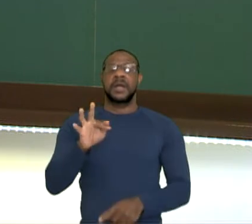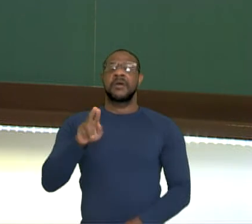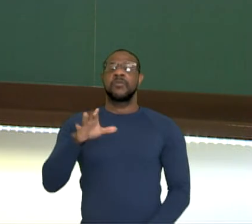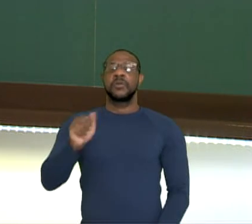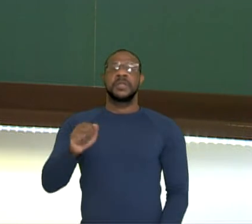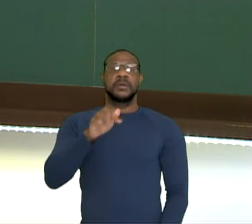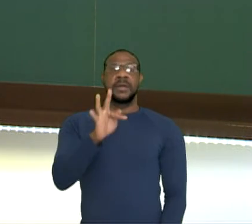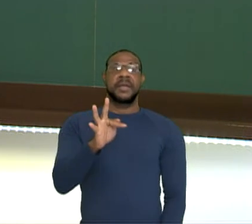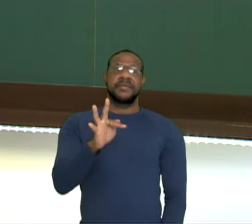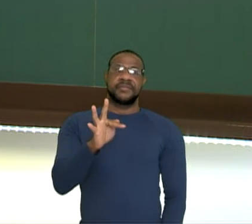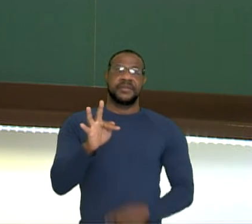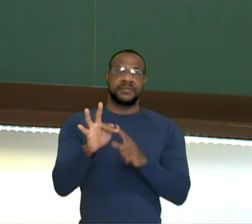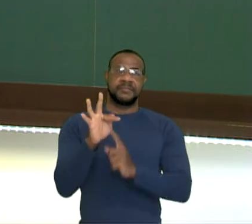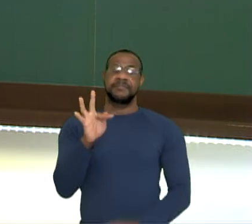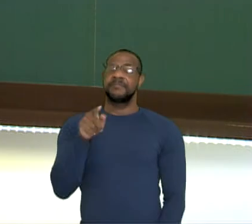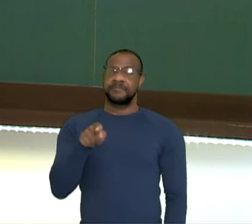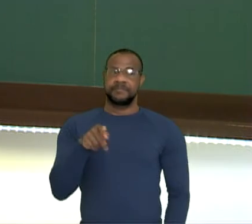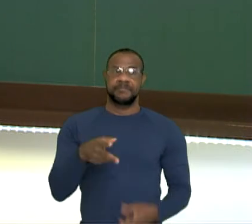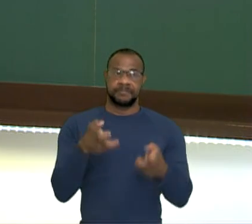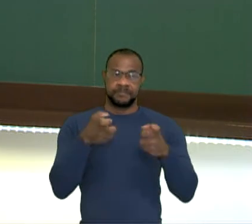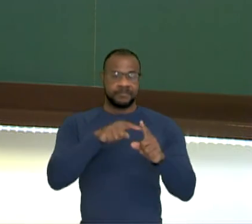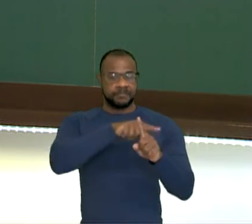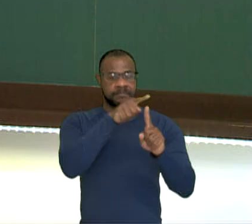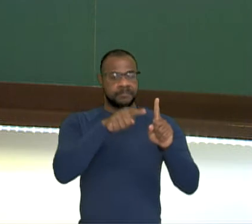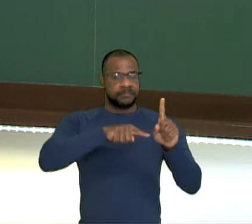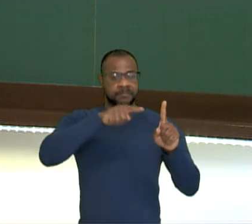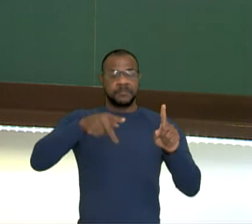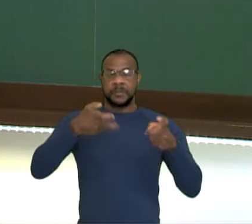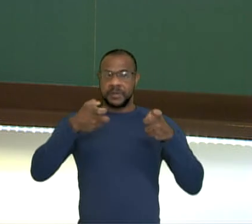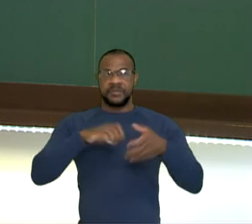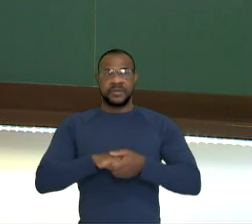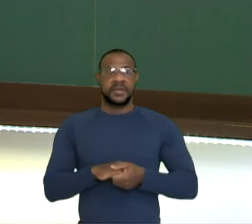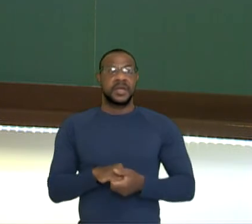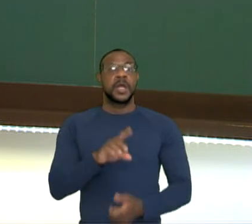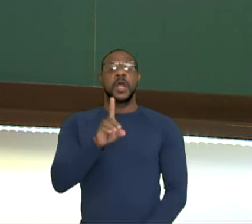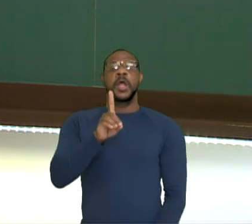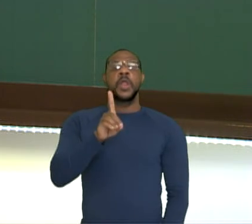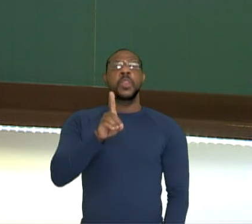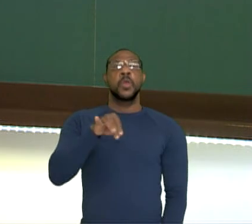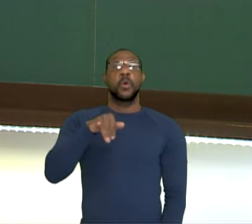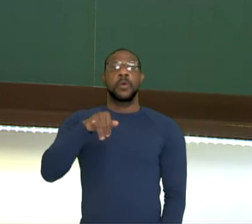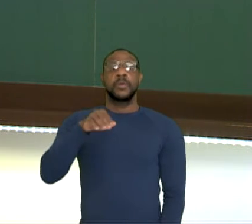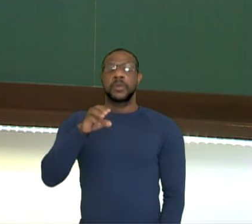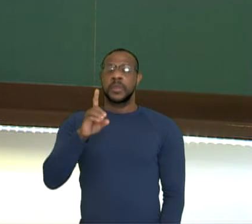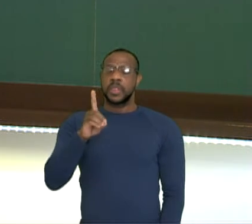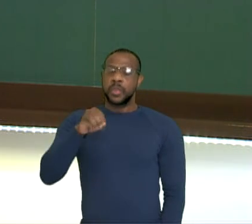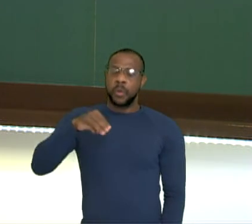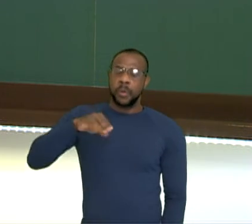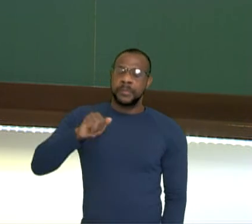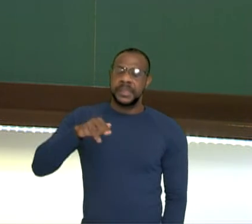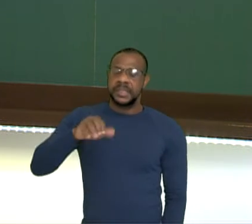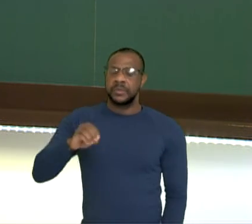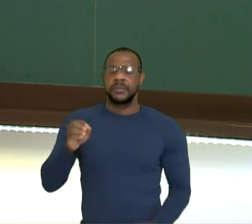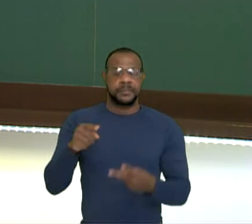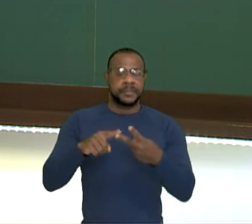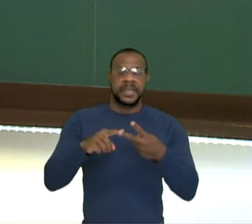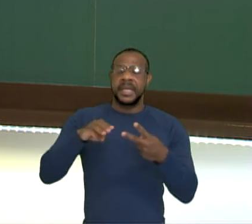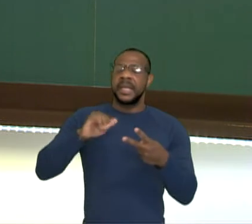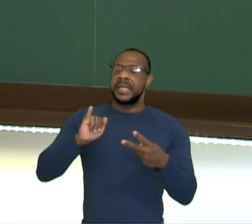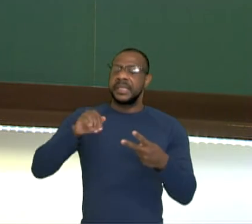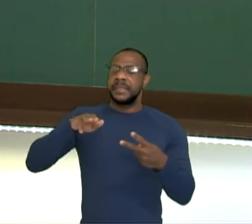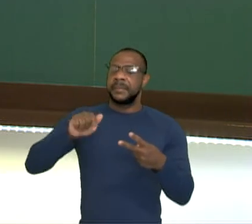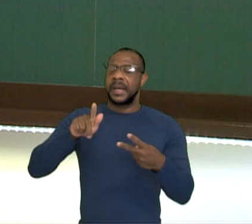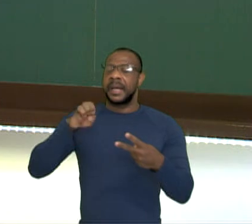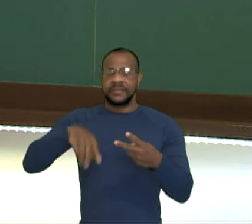né? Dentro deste gráfico a gente vai observando. Então, domínio, imagem e também o período, né?